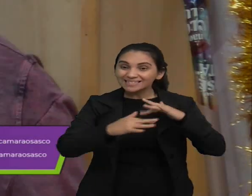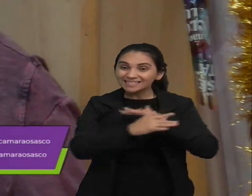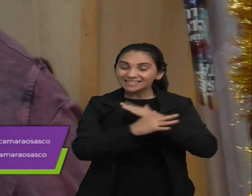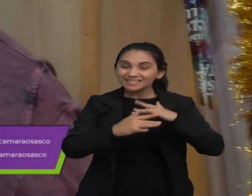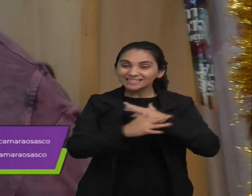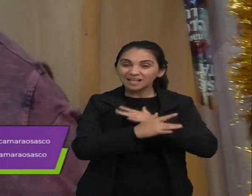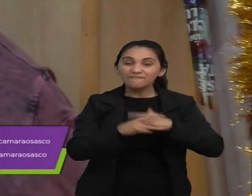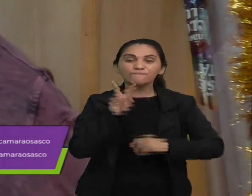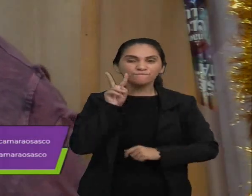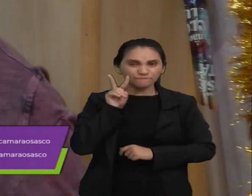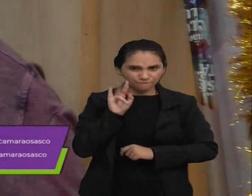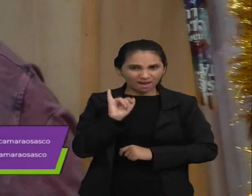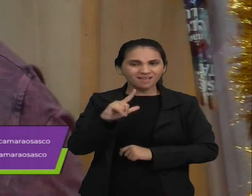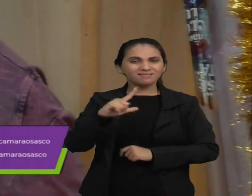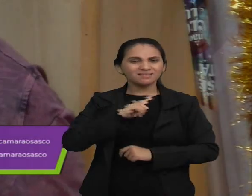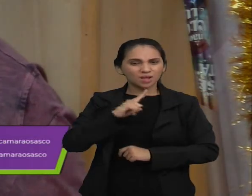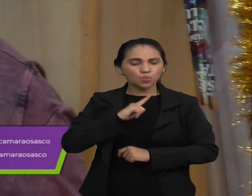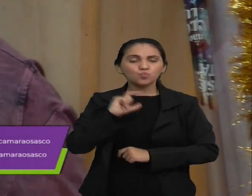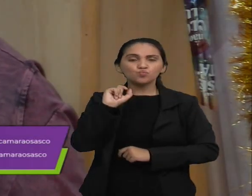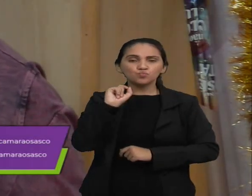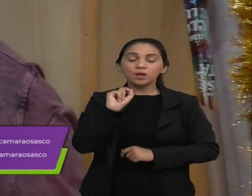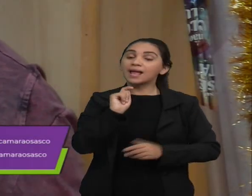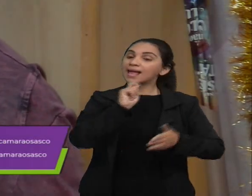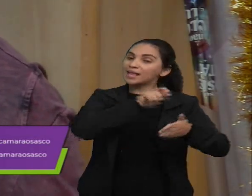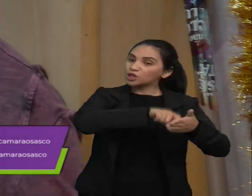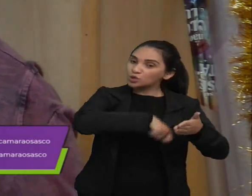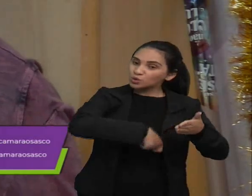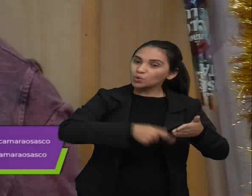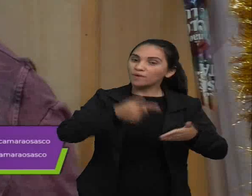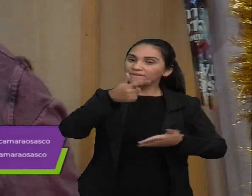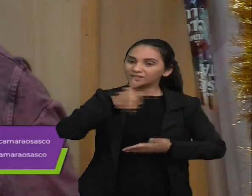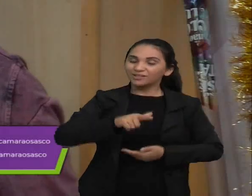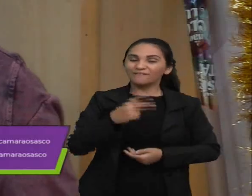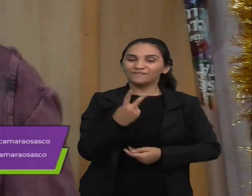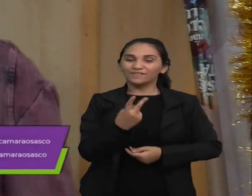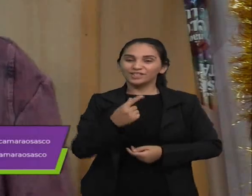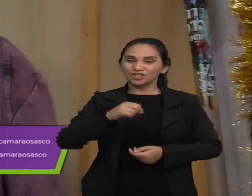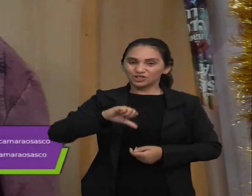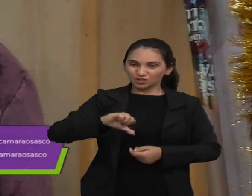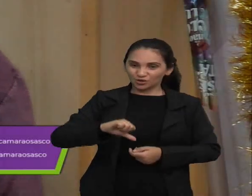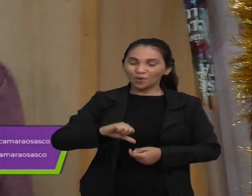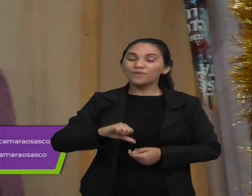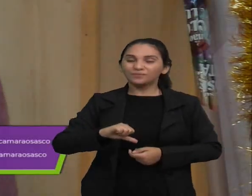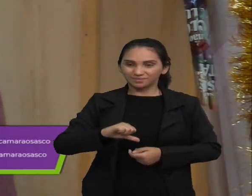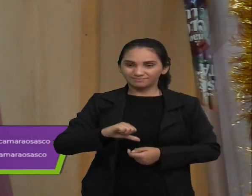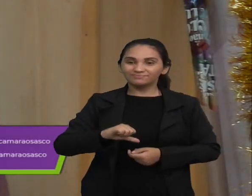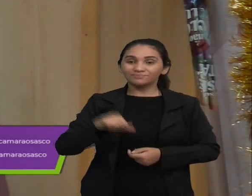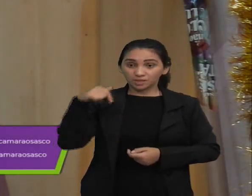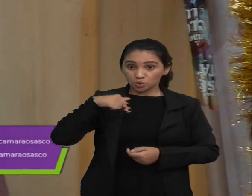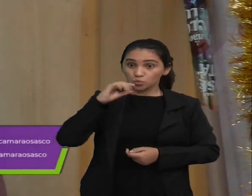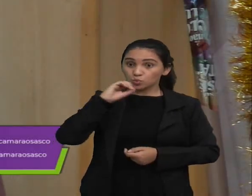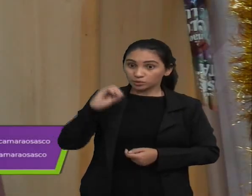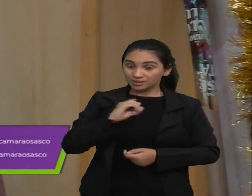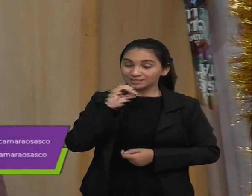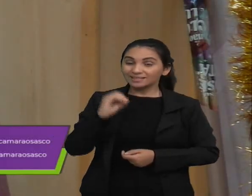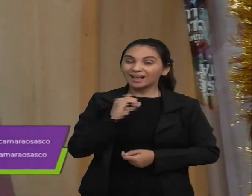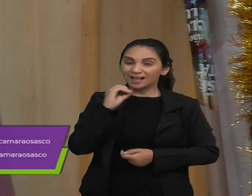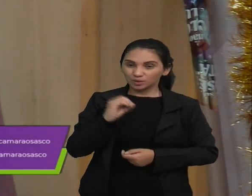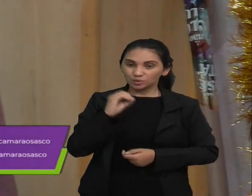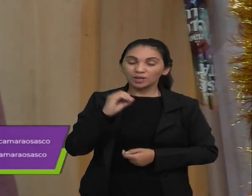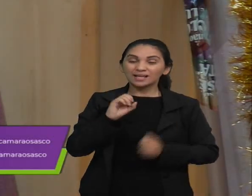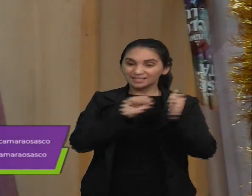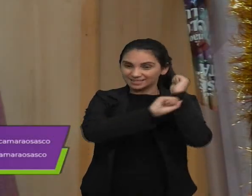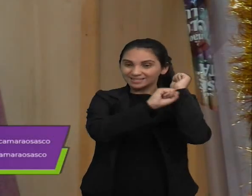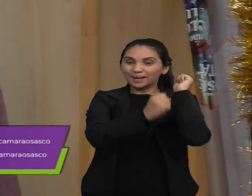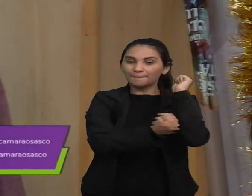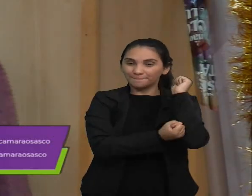que vai ter um processo de renovação em 1929. É a primeira grande cidade que a Sabesp opera que